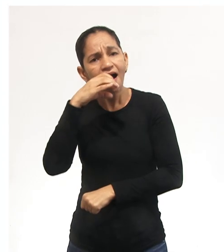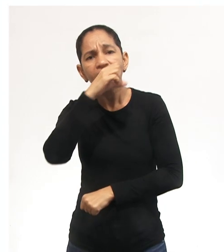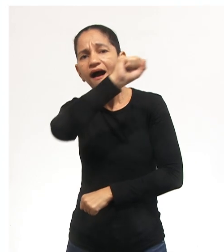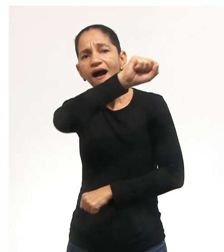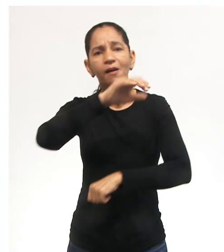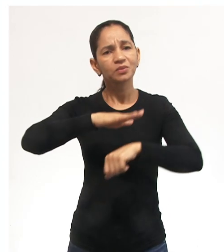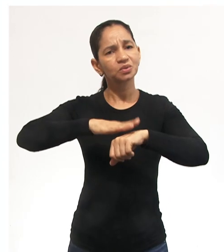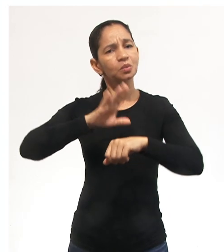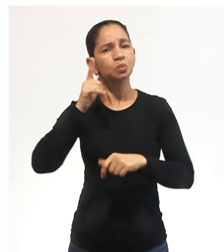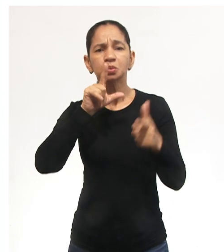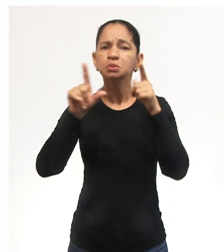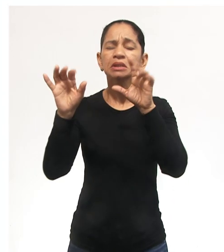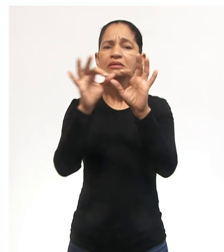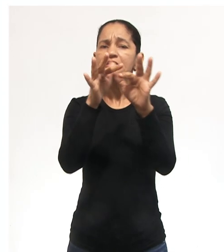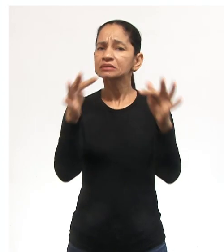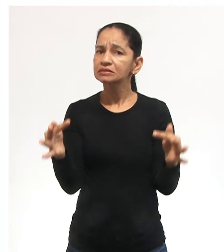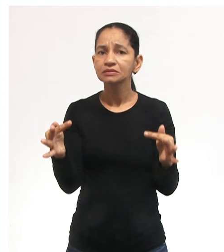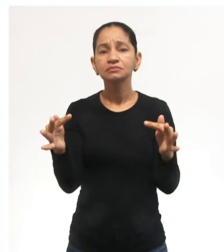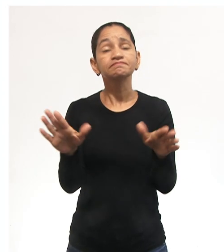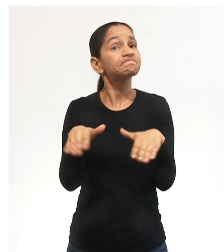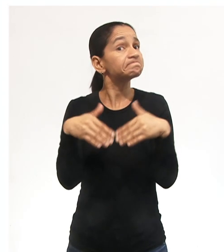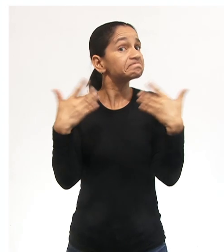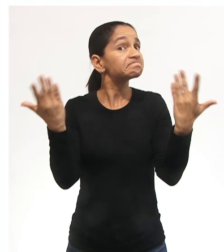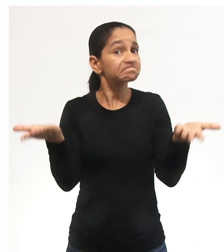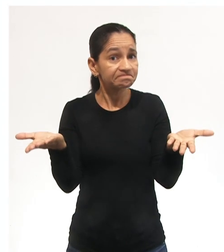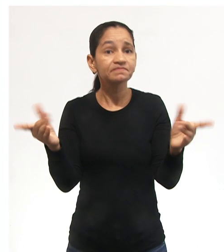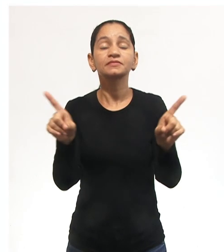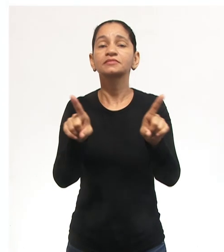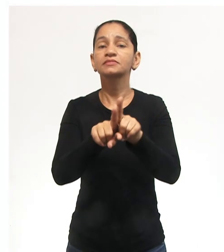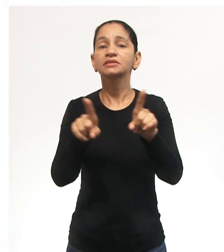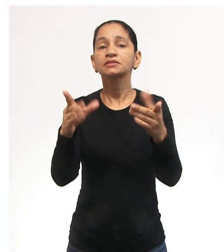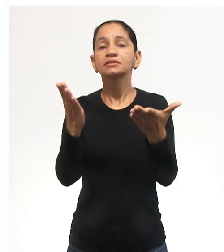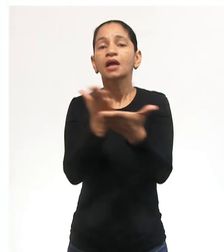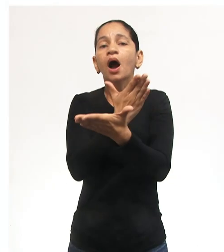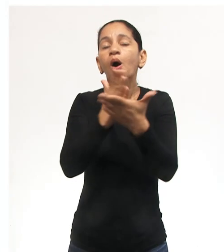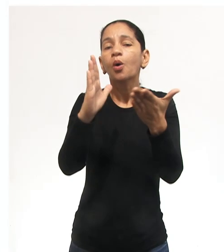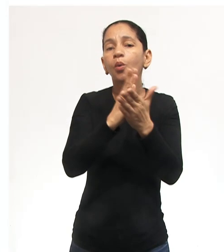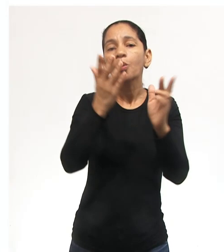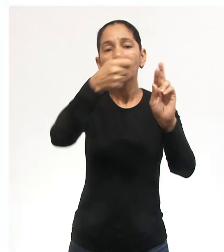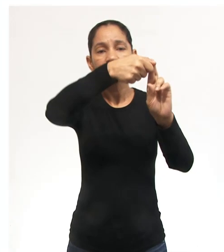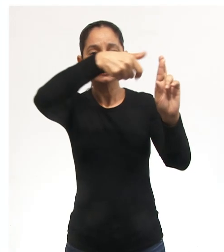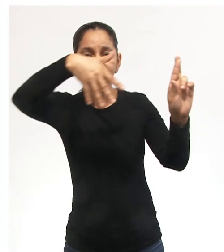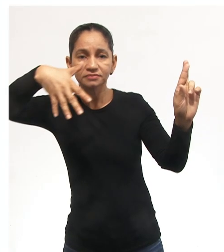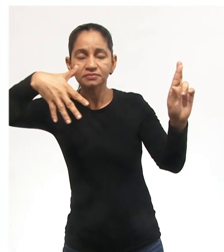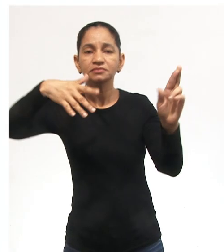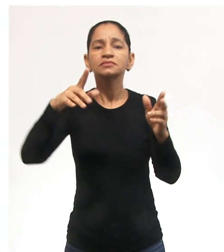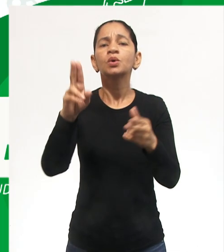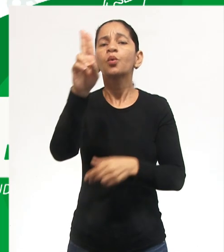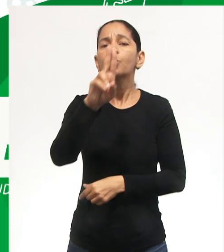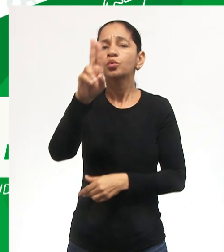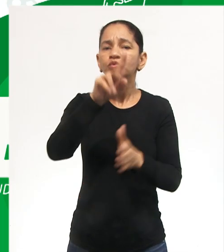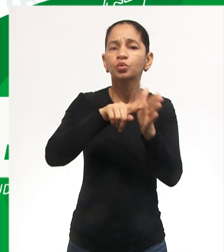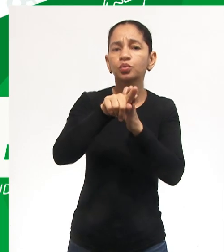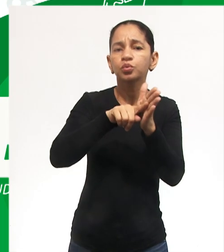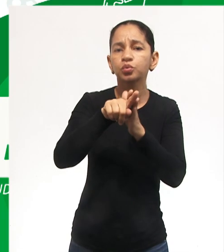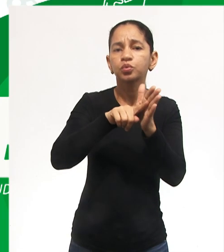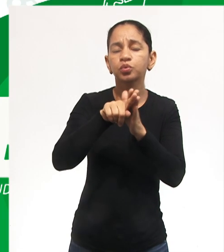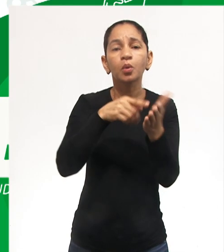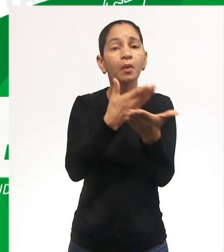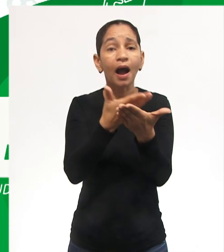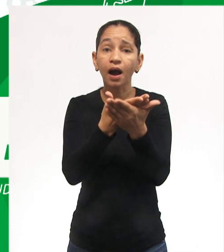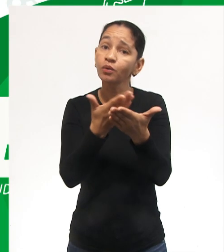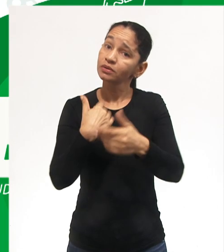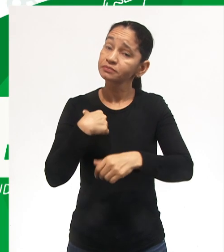da empresa. E aqui nós temos algumas referências do que nós utilizamos para produzir o conteúdo para